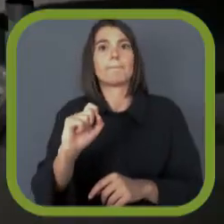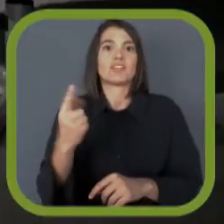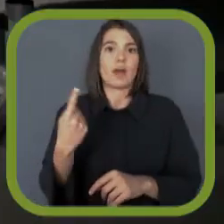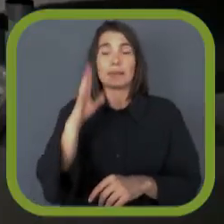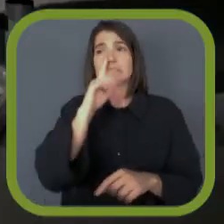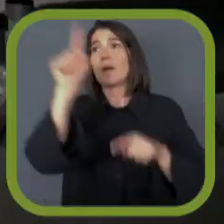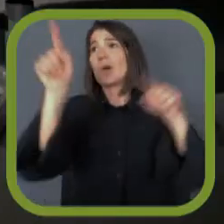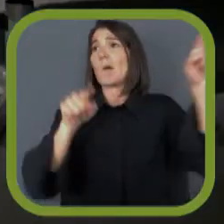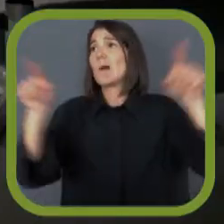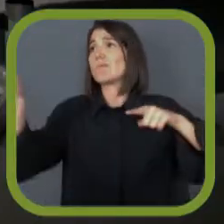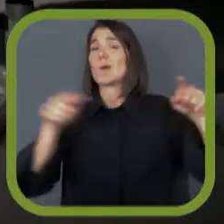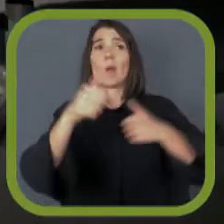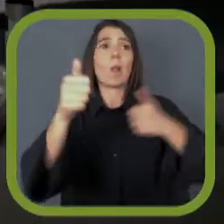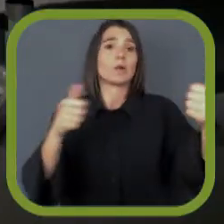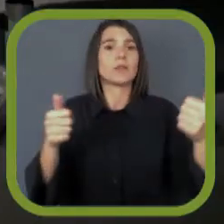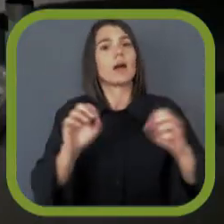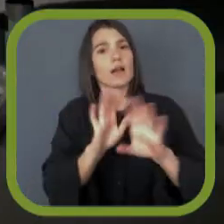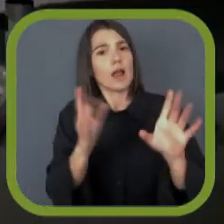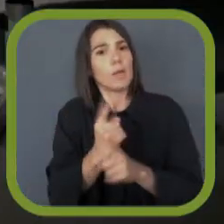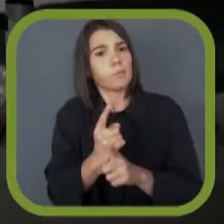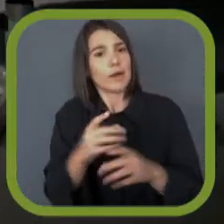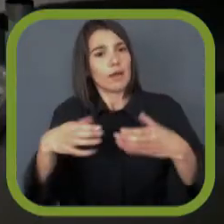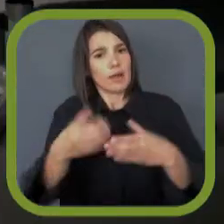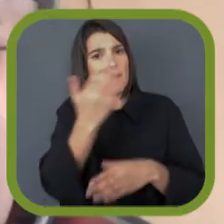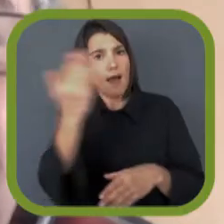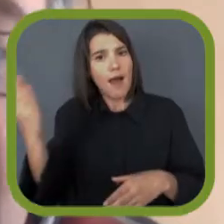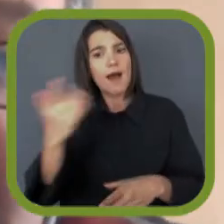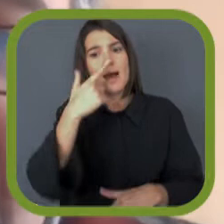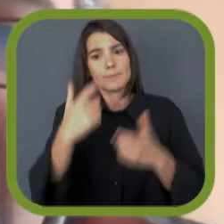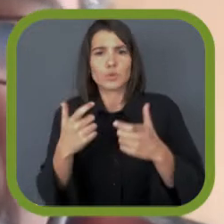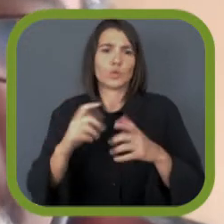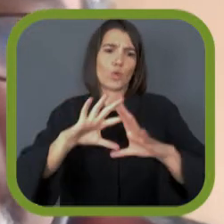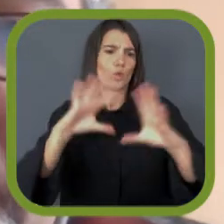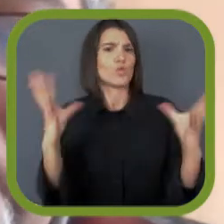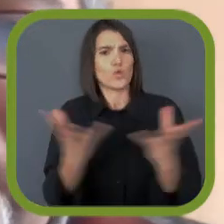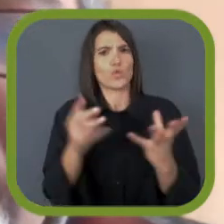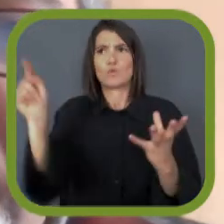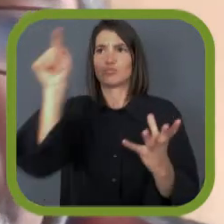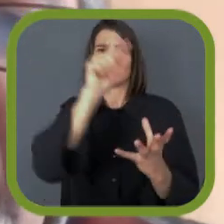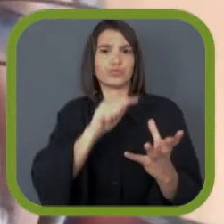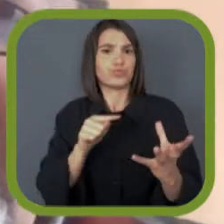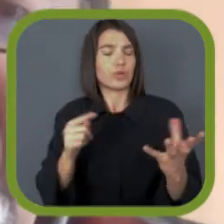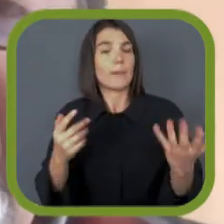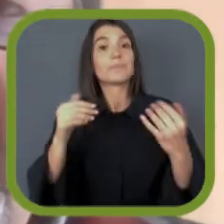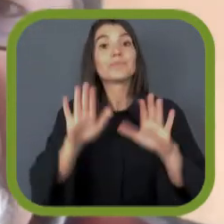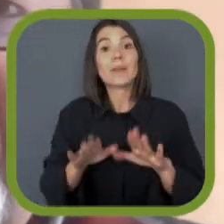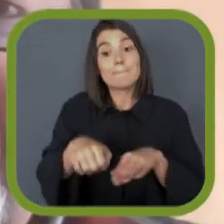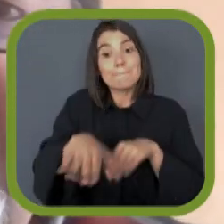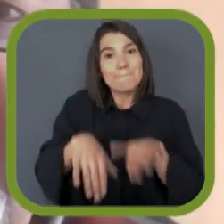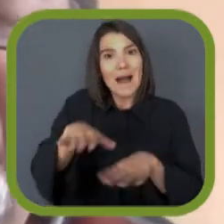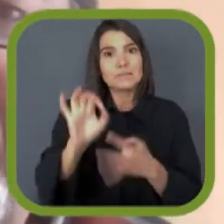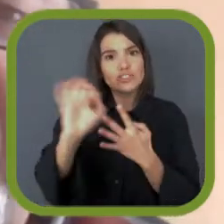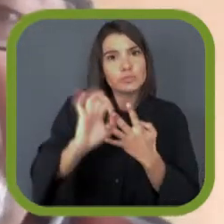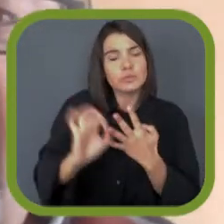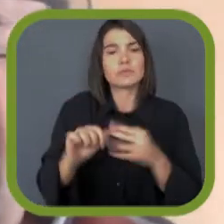que se estivéssemos espalhados um pouco por todo o mundo. Claro que nós continuávamos a ter equipas com pessoas um pouco por todo o mundo, mas os passos